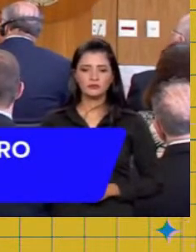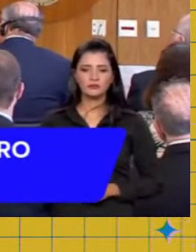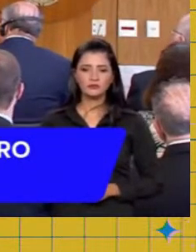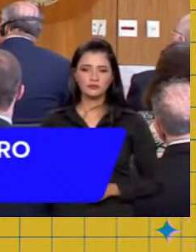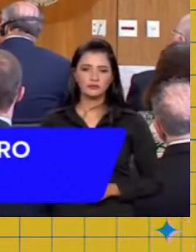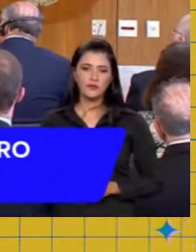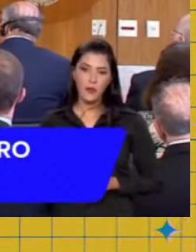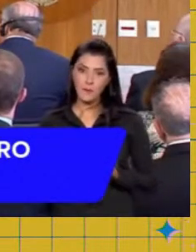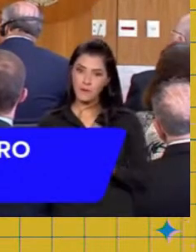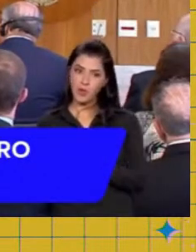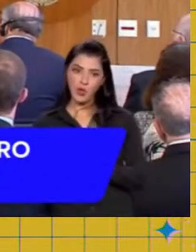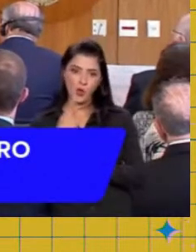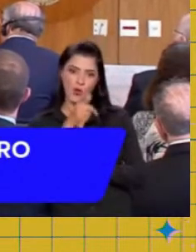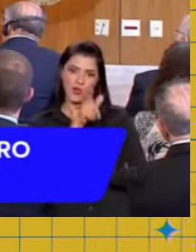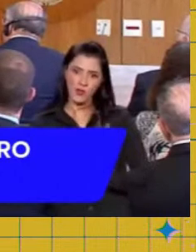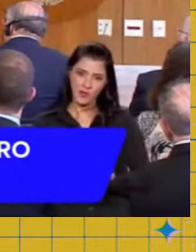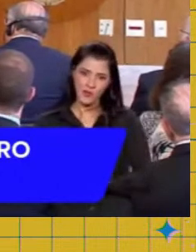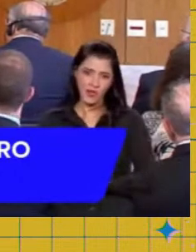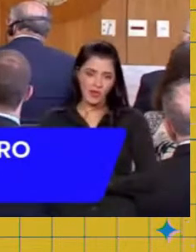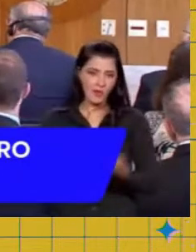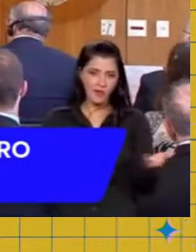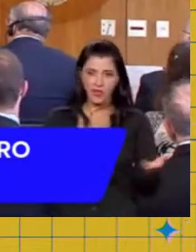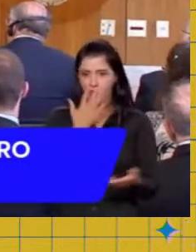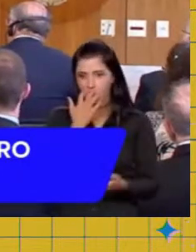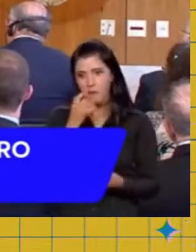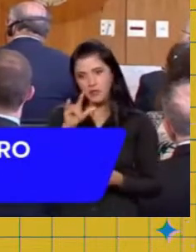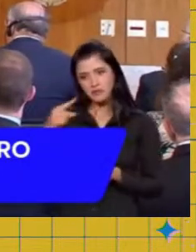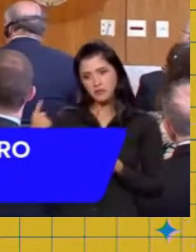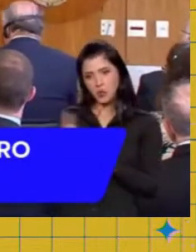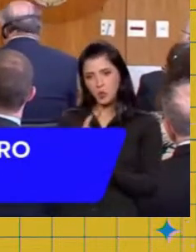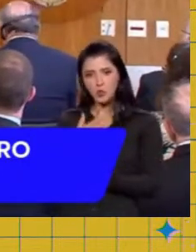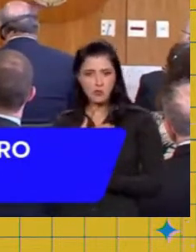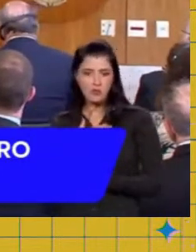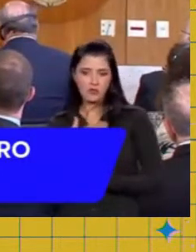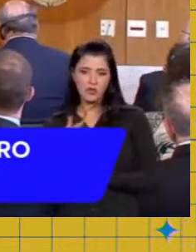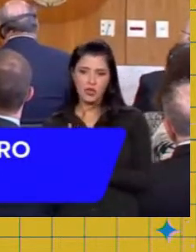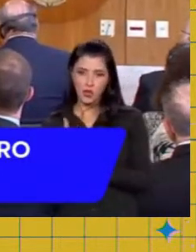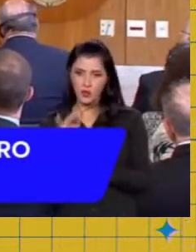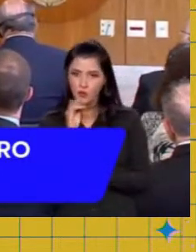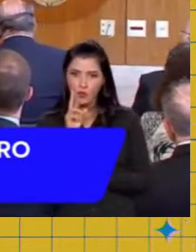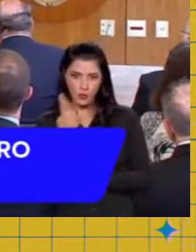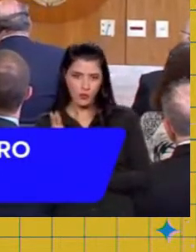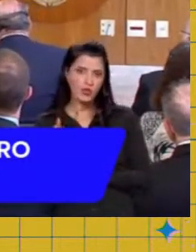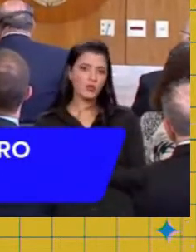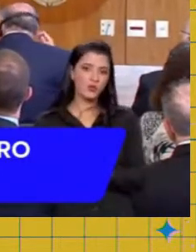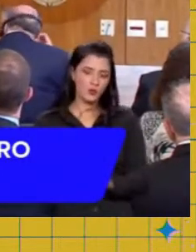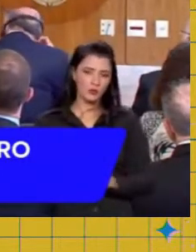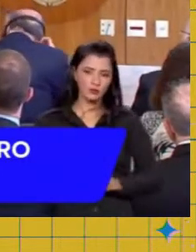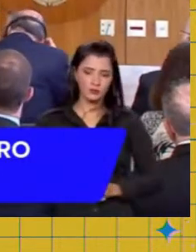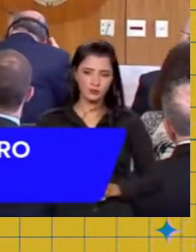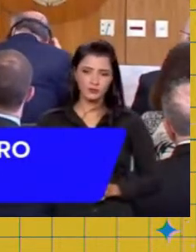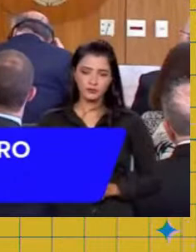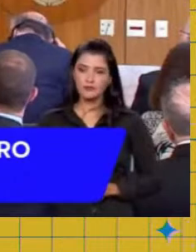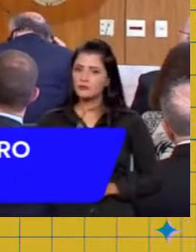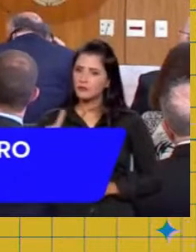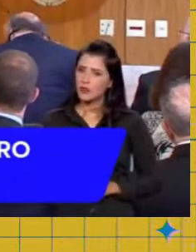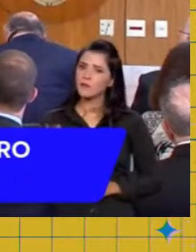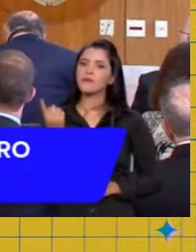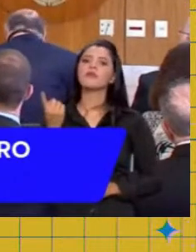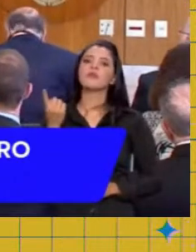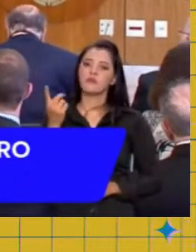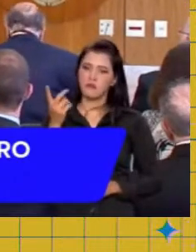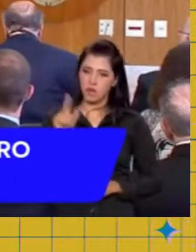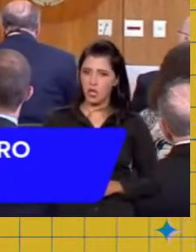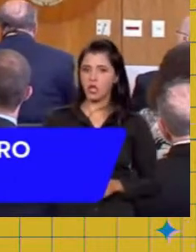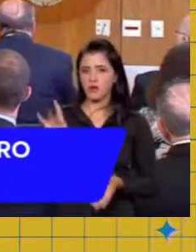deveria ser para o governo deixa eu te dizer uma coisa é a primeira reunião